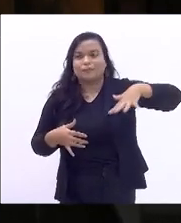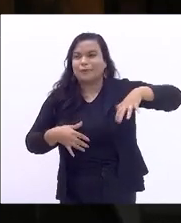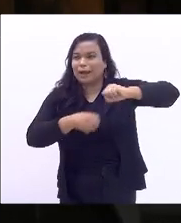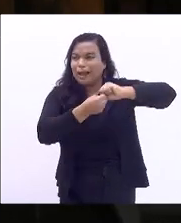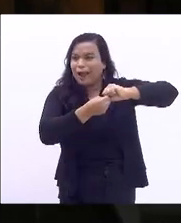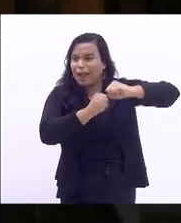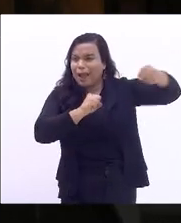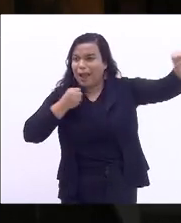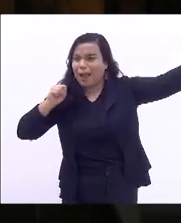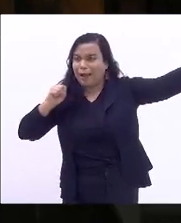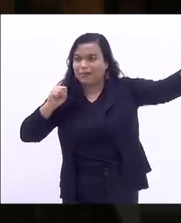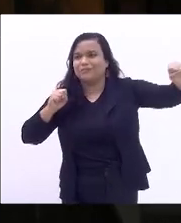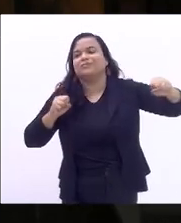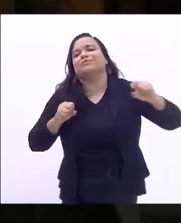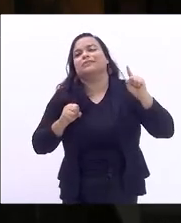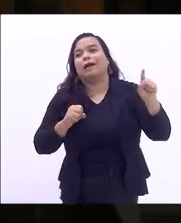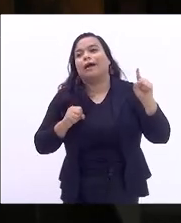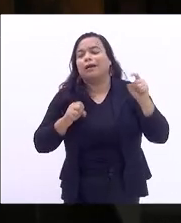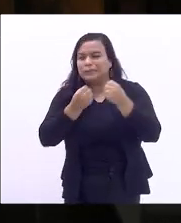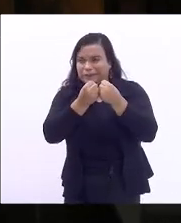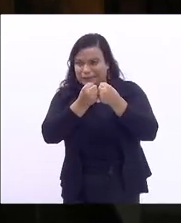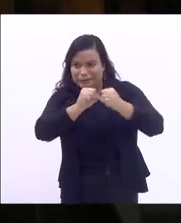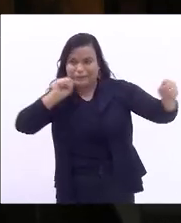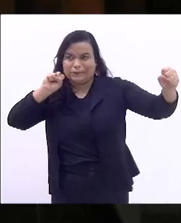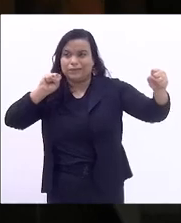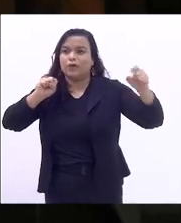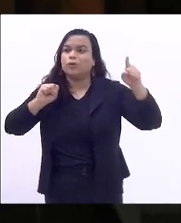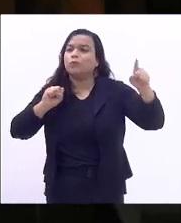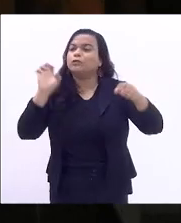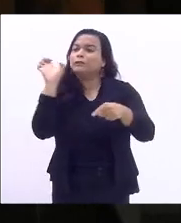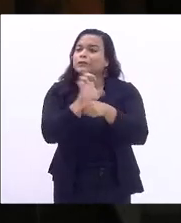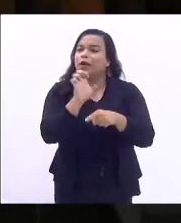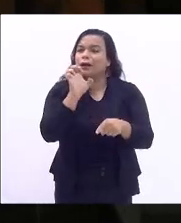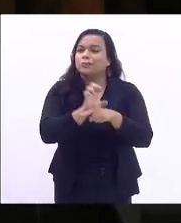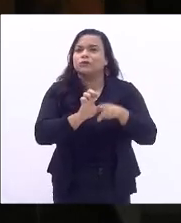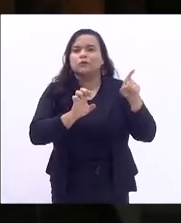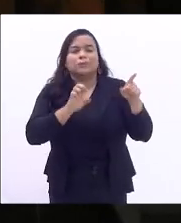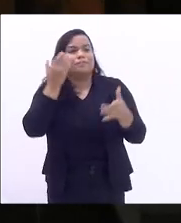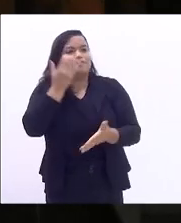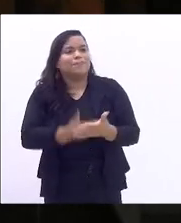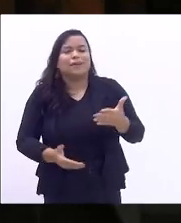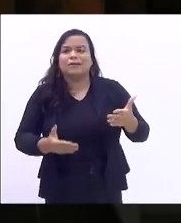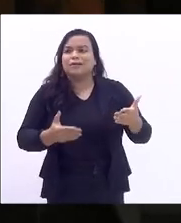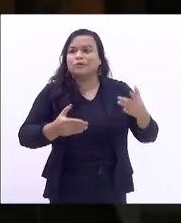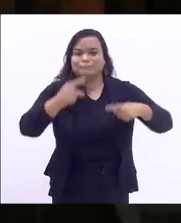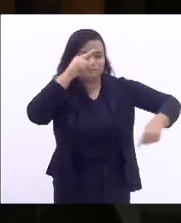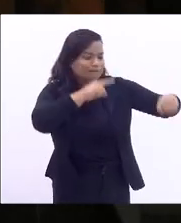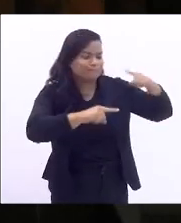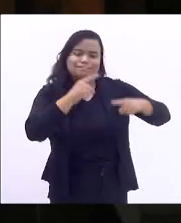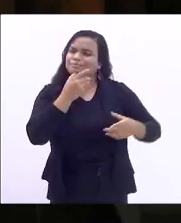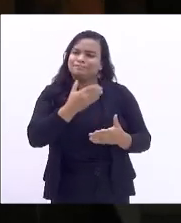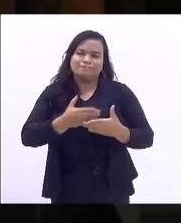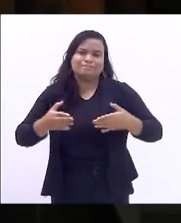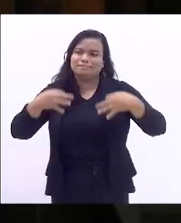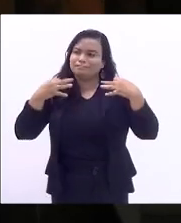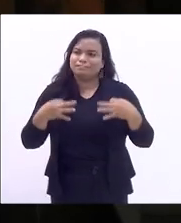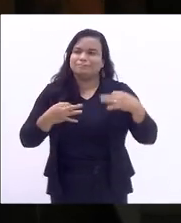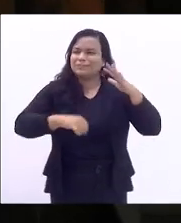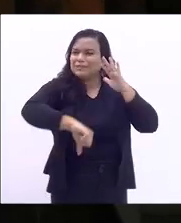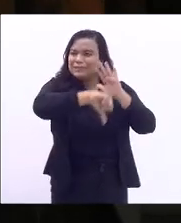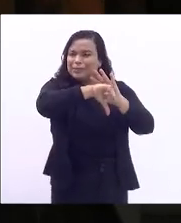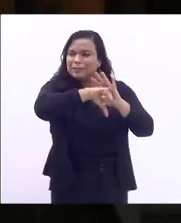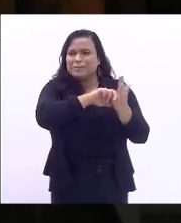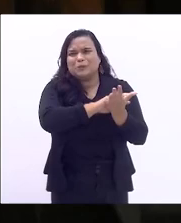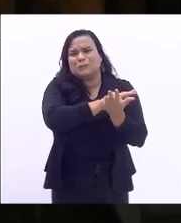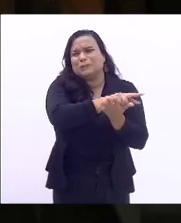imenso onde o estado perdeu o controle geral os crimes